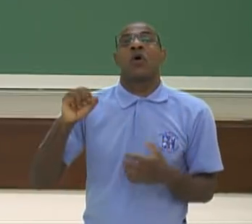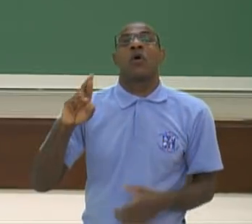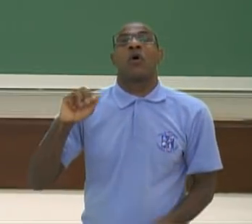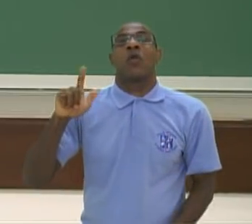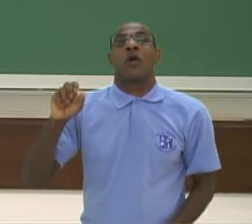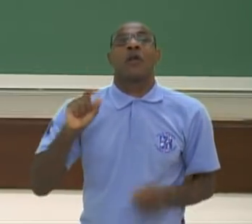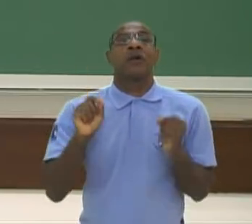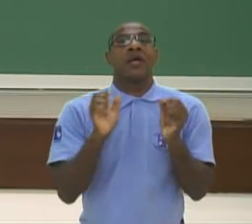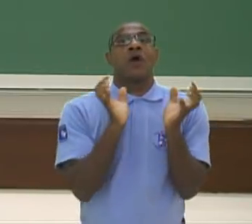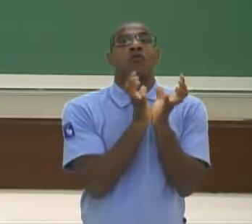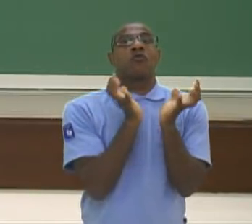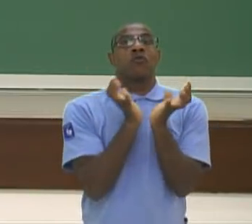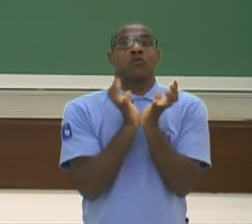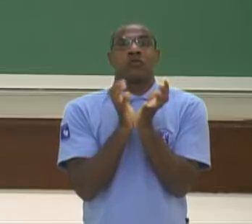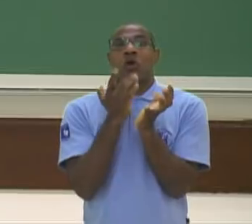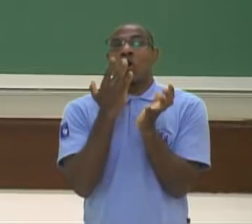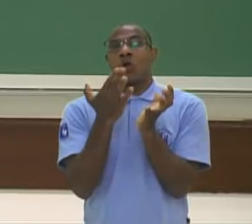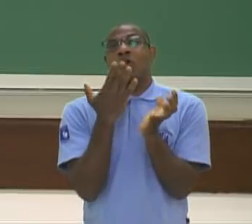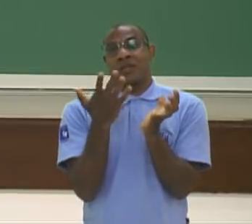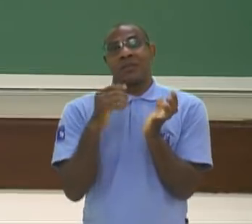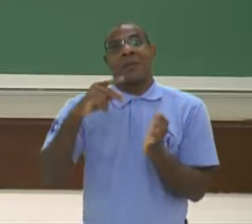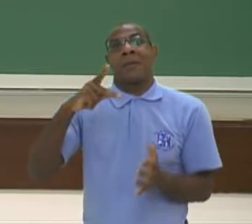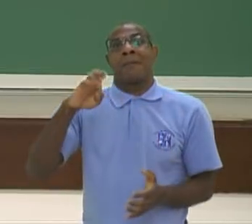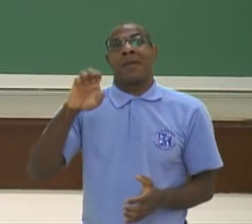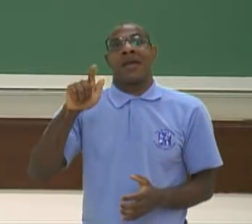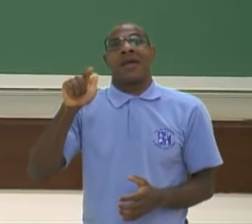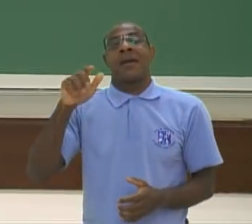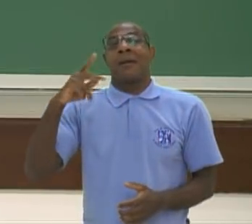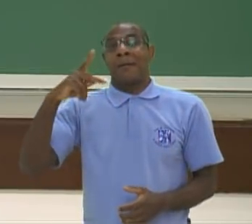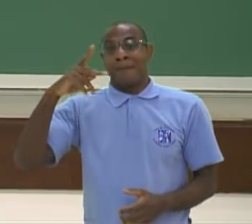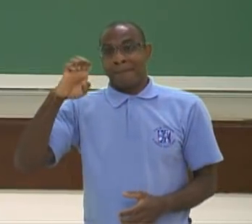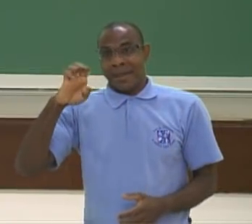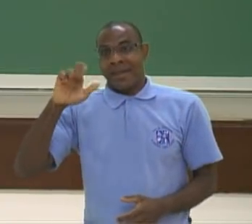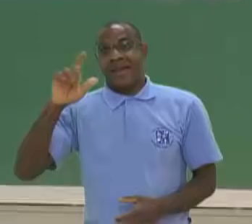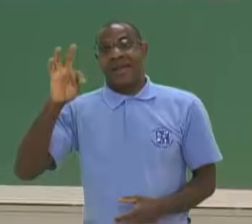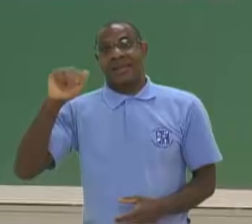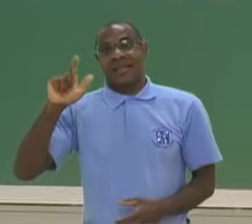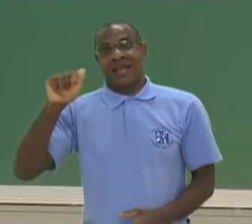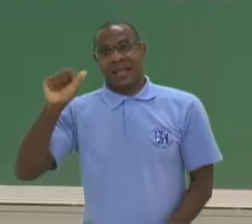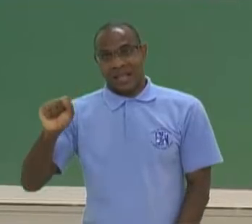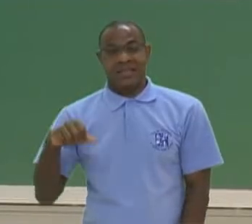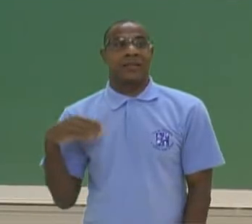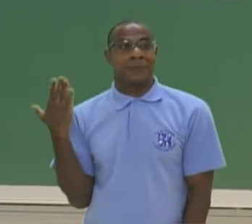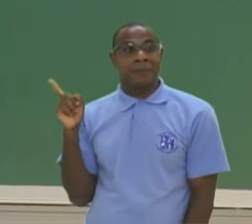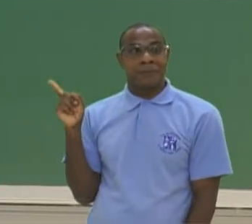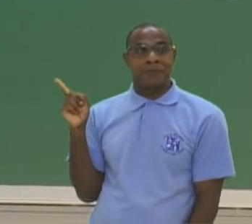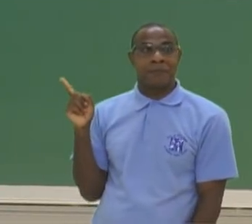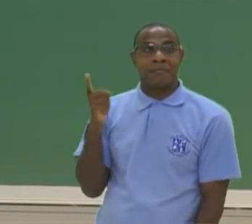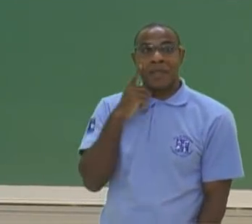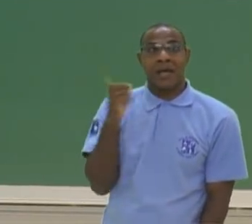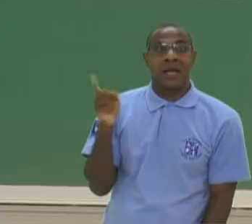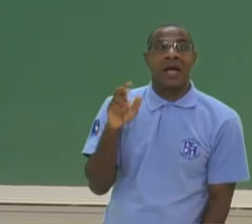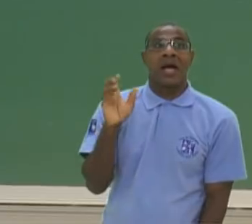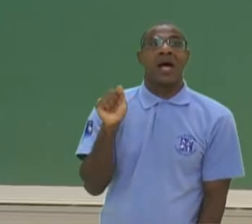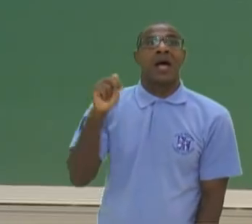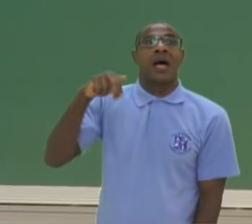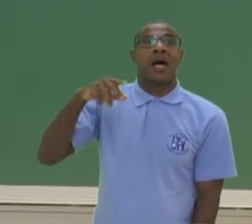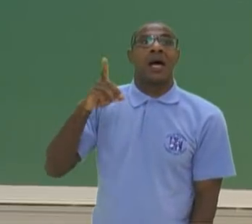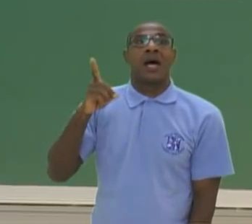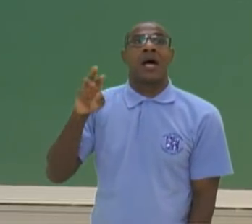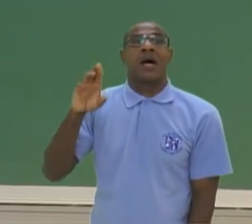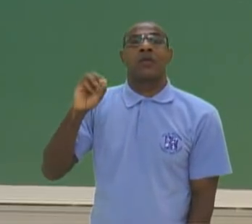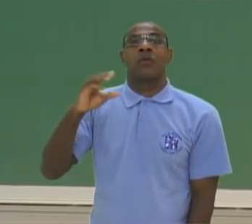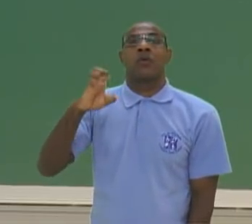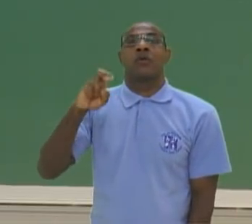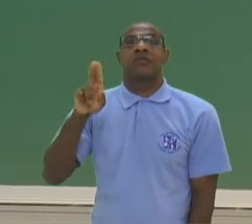as pétalas. Agora a gente vai falar do androceu e eu vou explicar para você aqui na tela e depois eu vou te mostrar na nossa